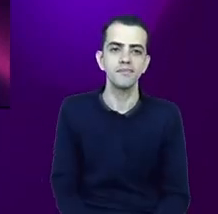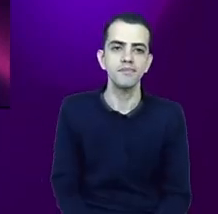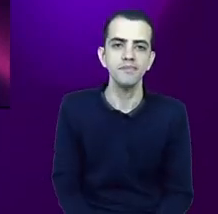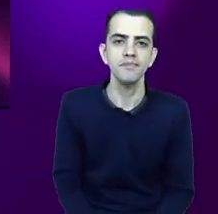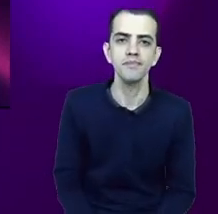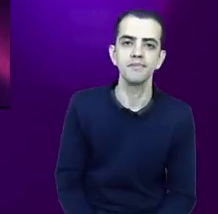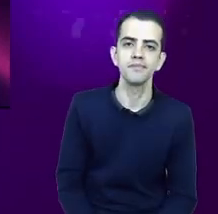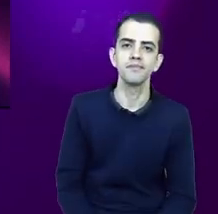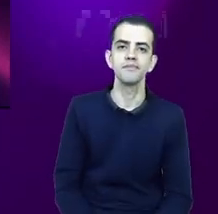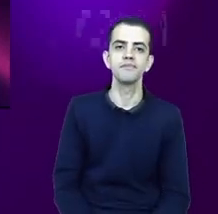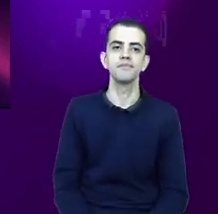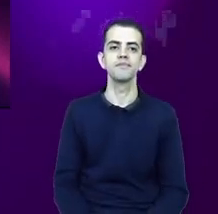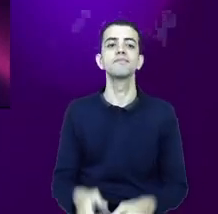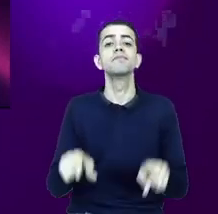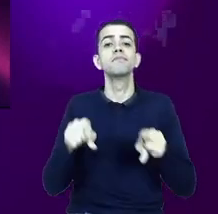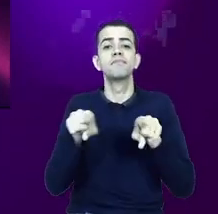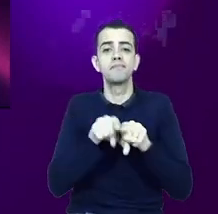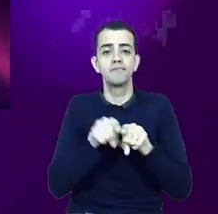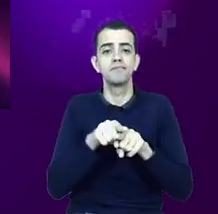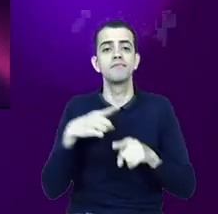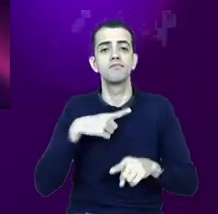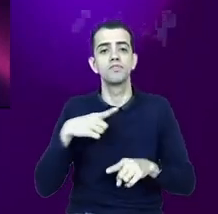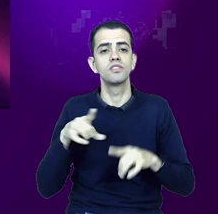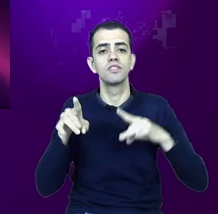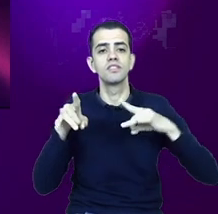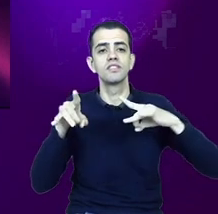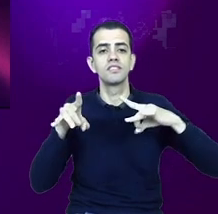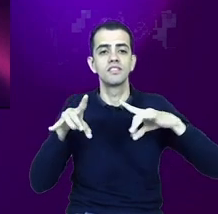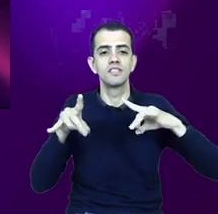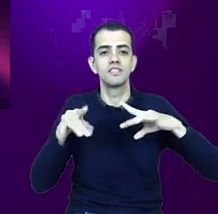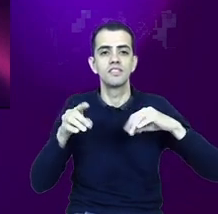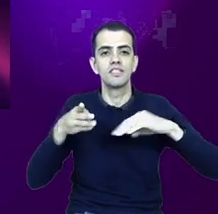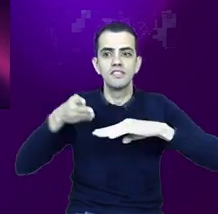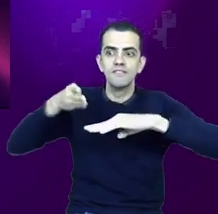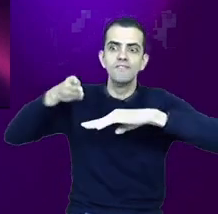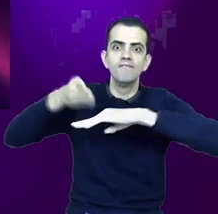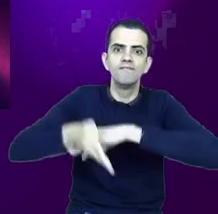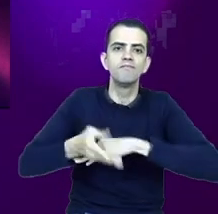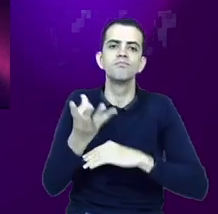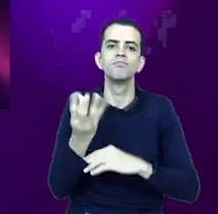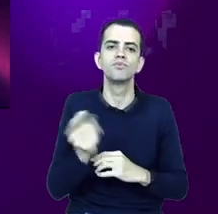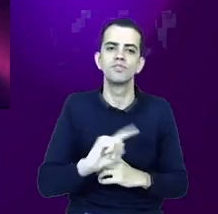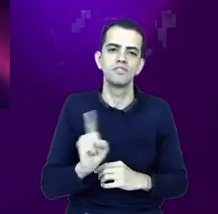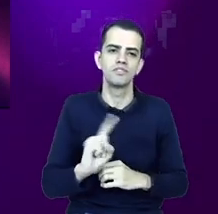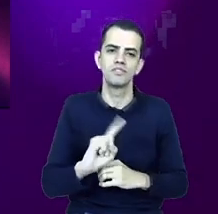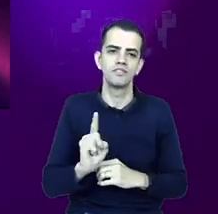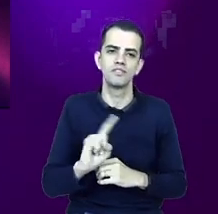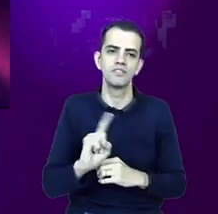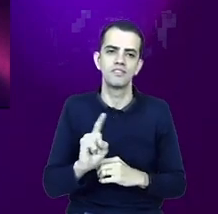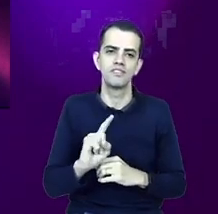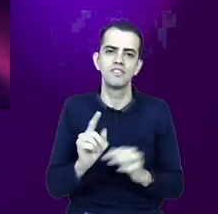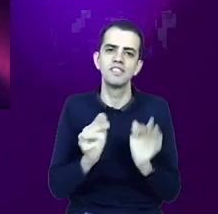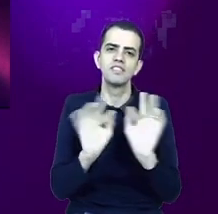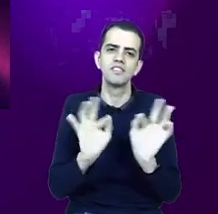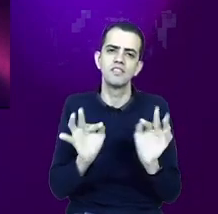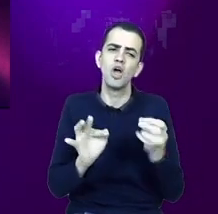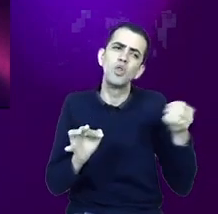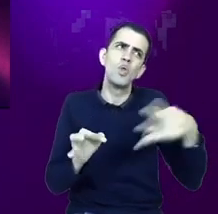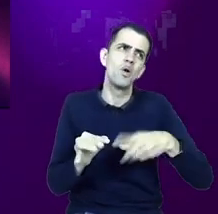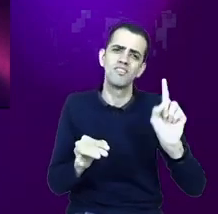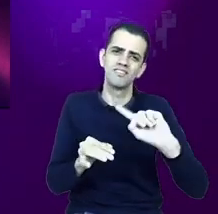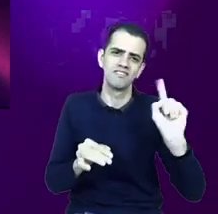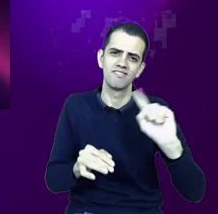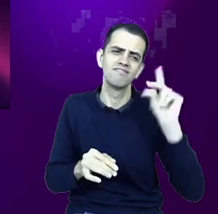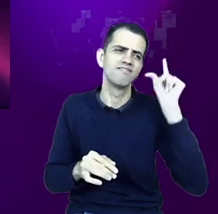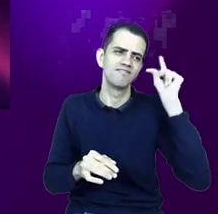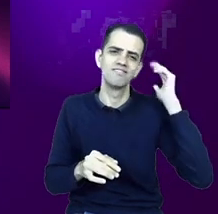No tocante a isso também, a capacidade de ressecção tem benefício através dessas novas técnicas que não são tão novas, né, digamos assim, mas que